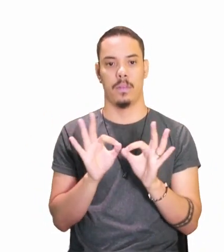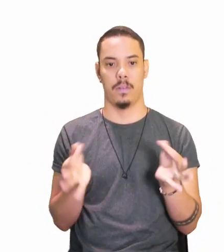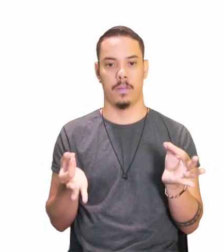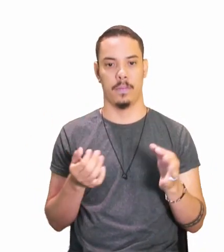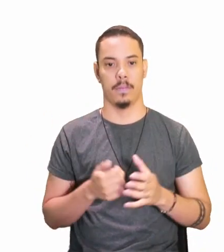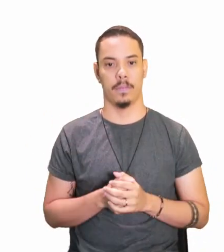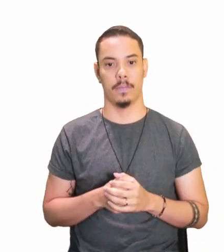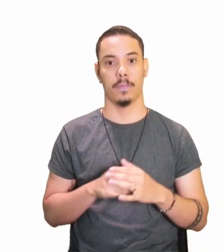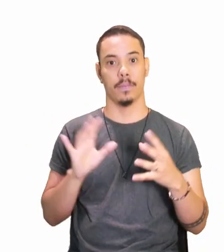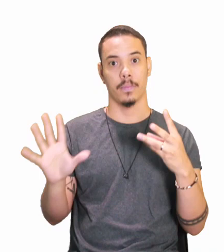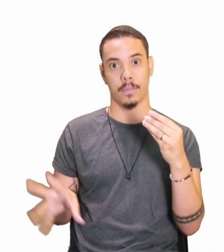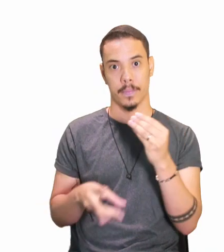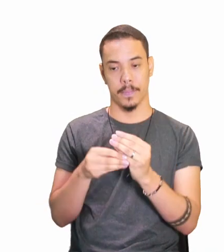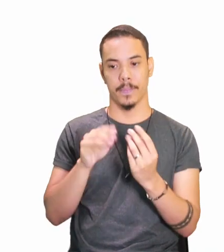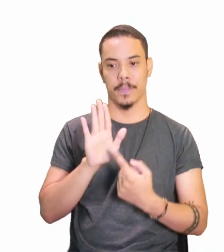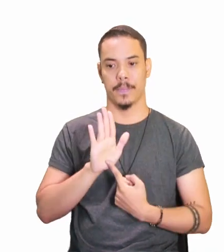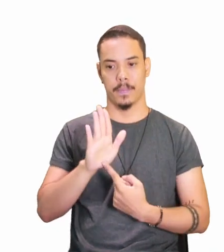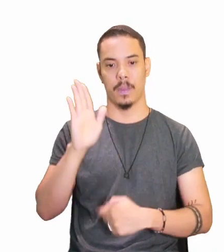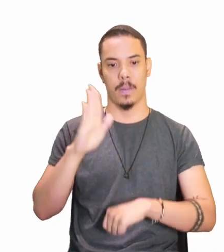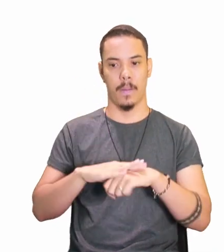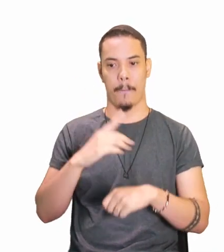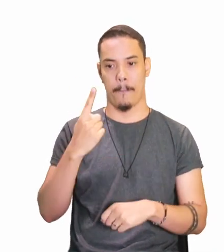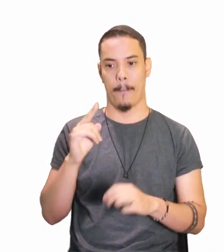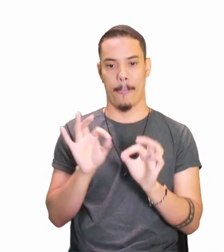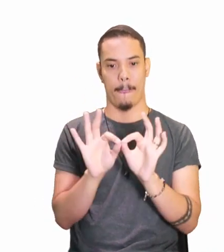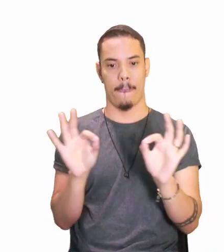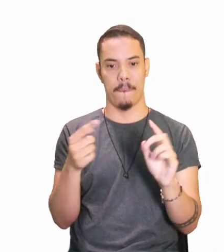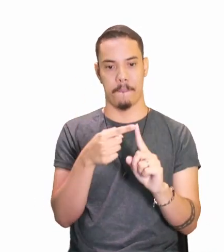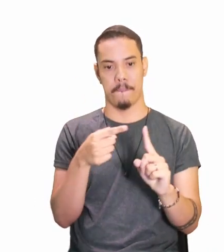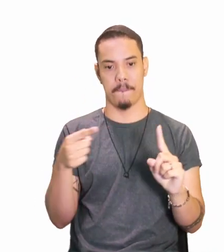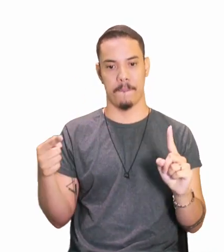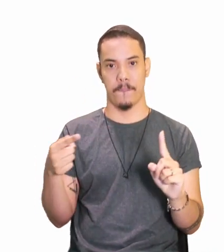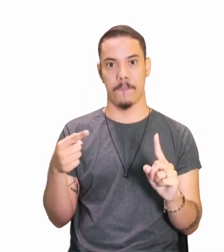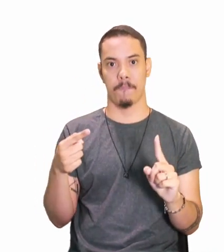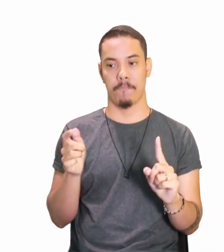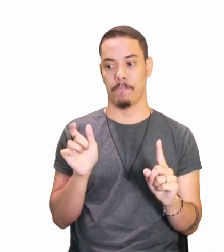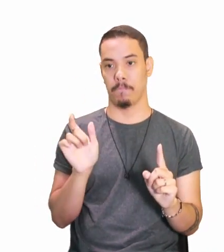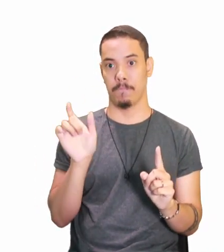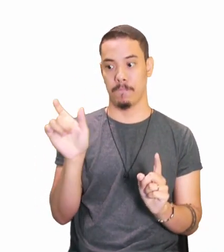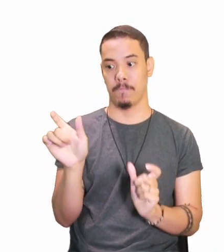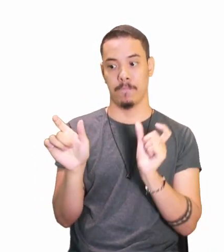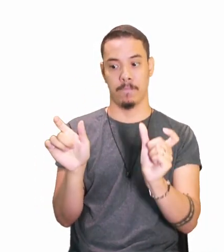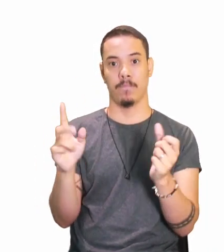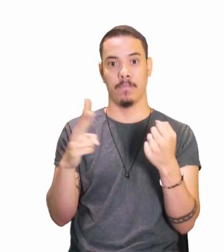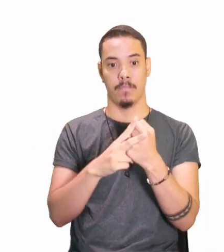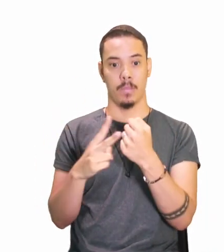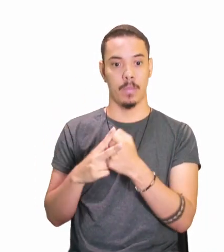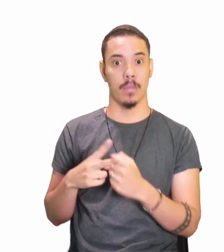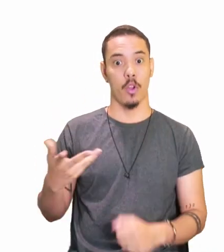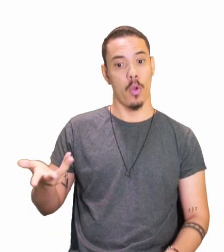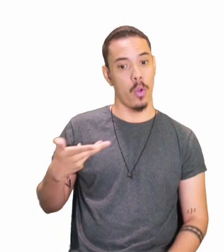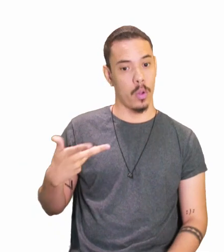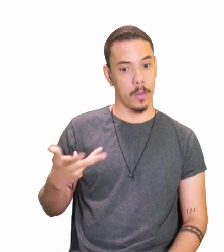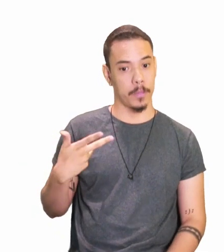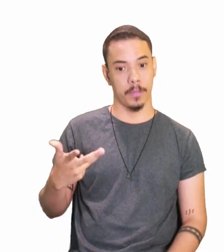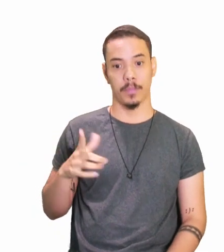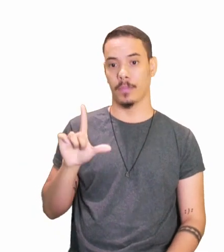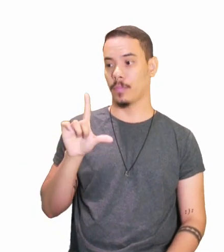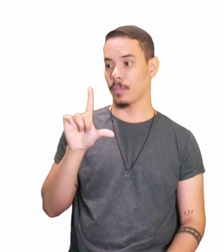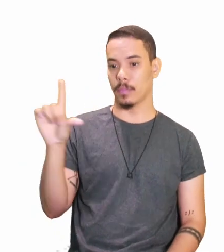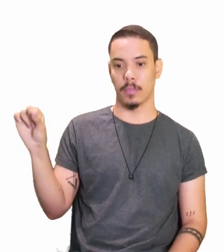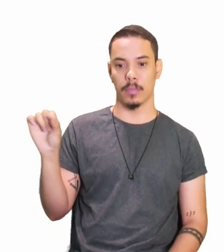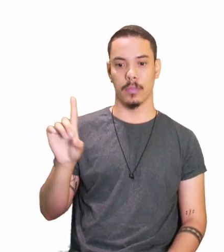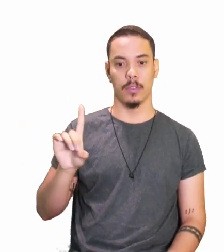Período composto apresenta mais de uma oração, tá certo? Ó, corram depressa e saiam